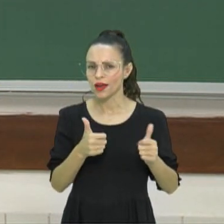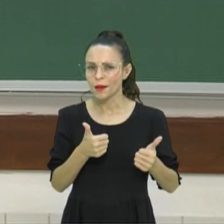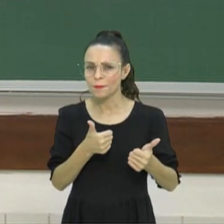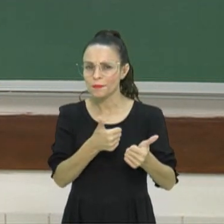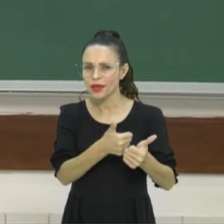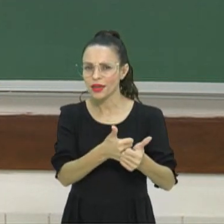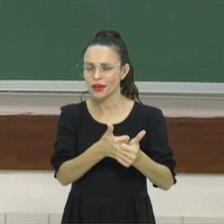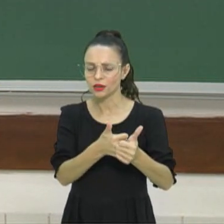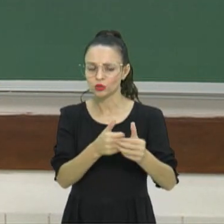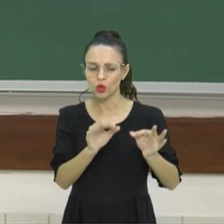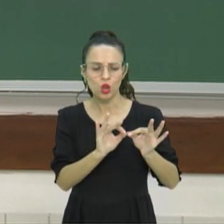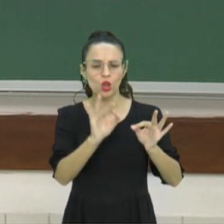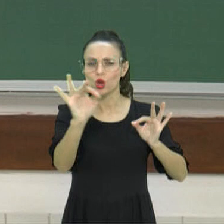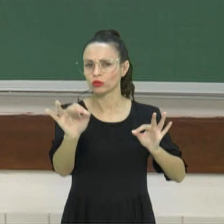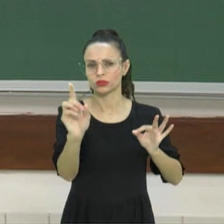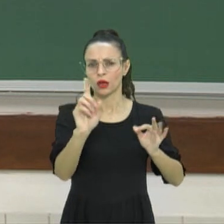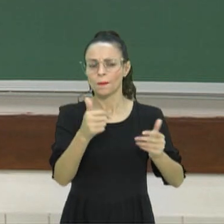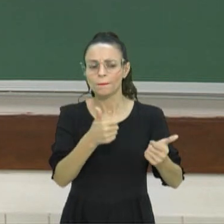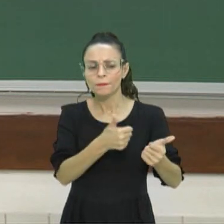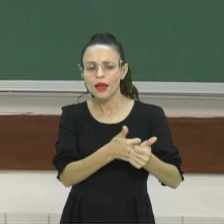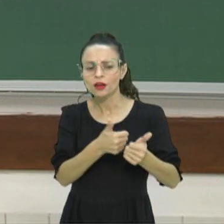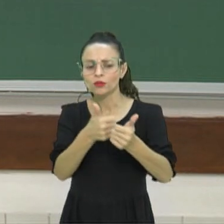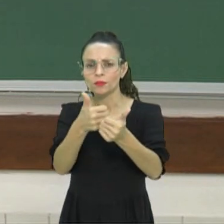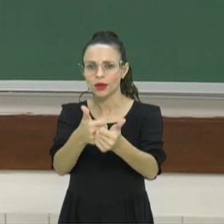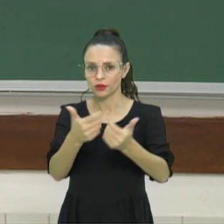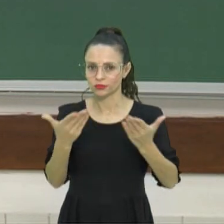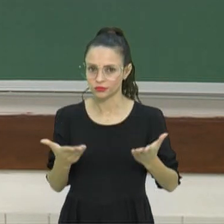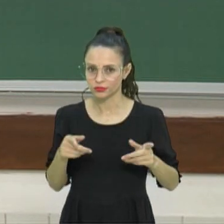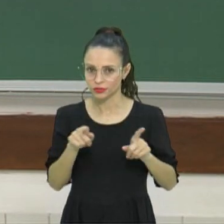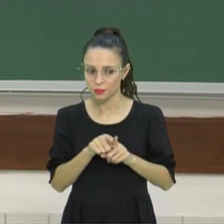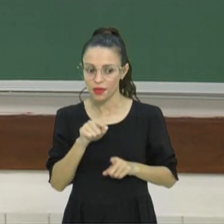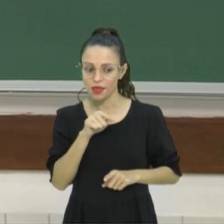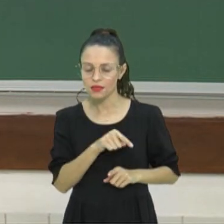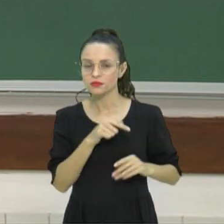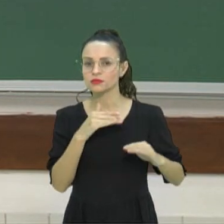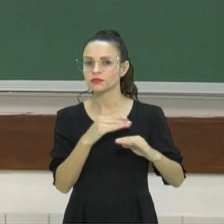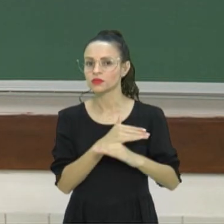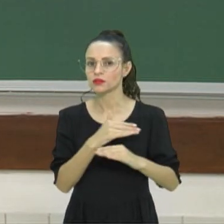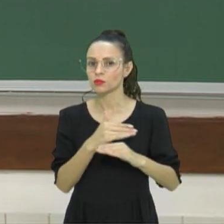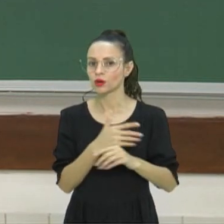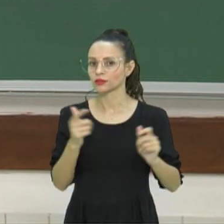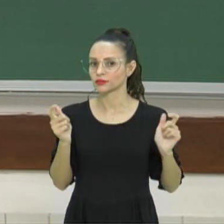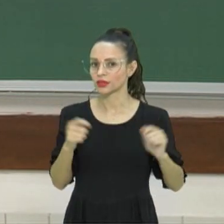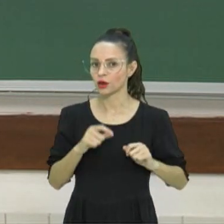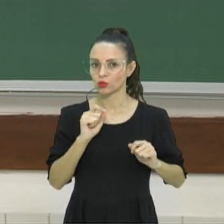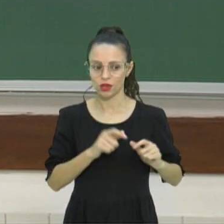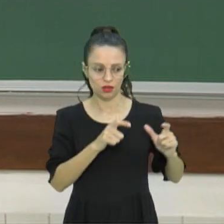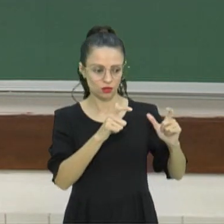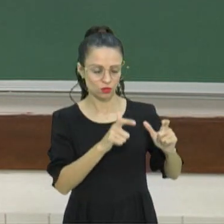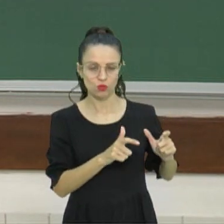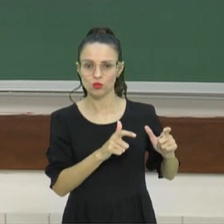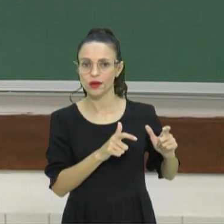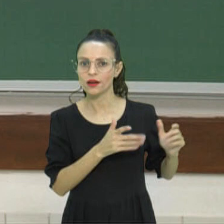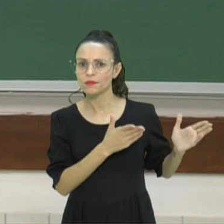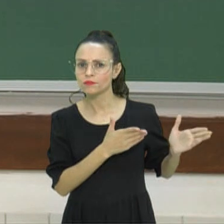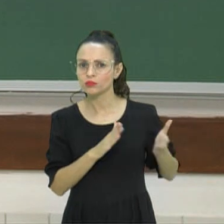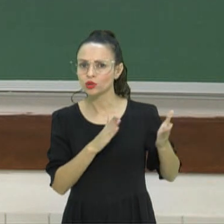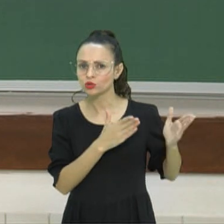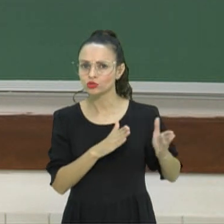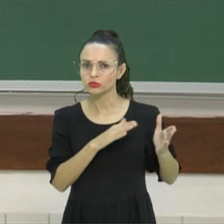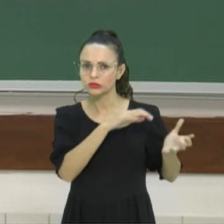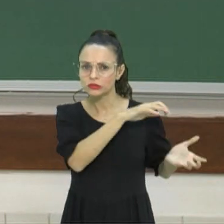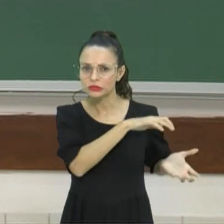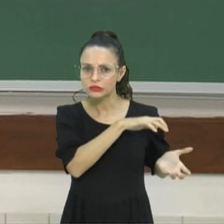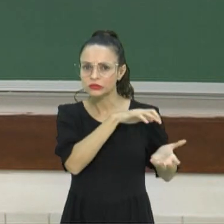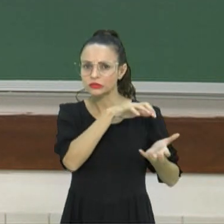distâncias. E outra dica importante, aquele meio de transporte em que é possível retirar do local em que foi